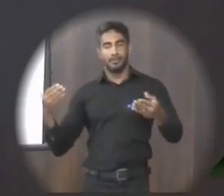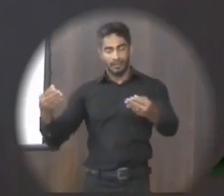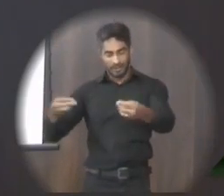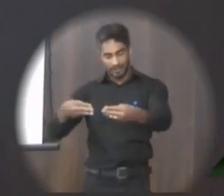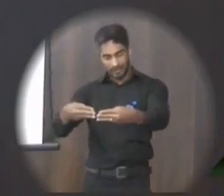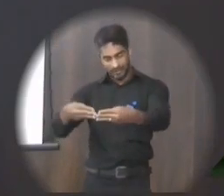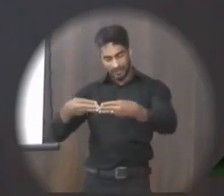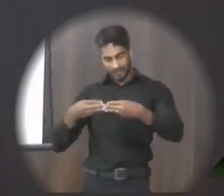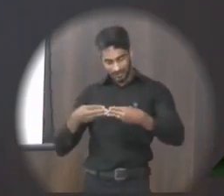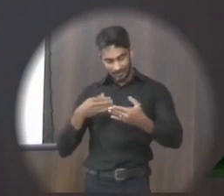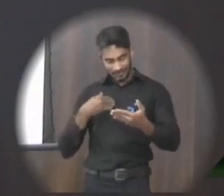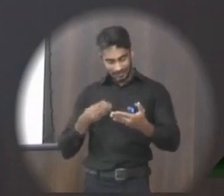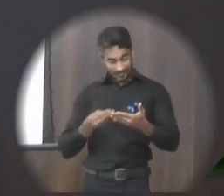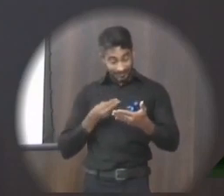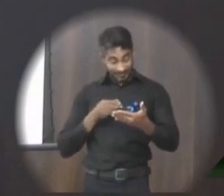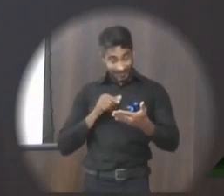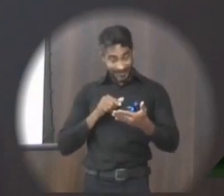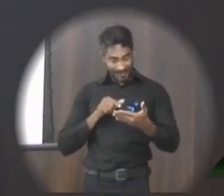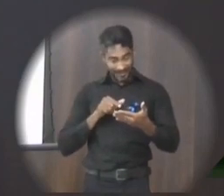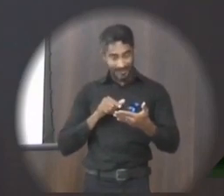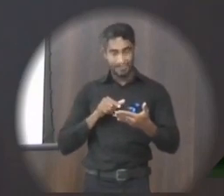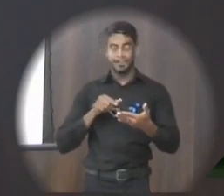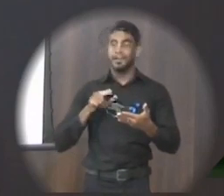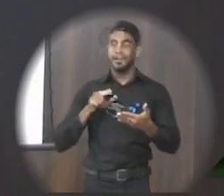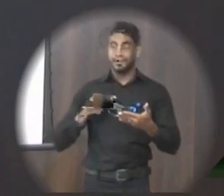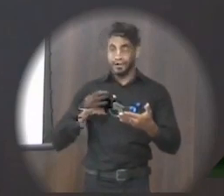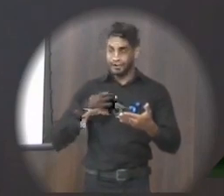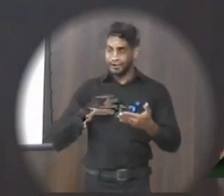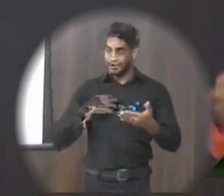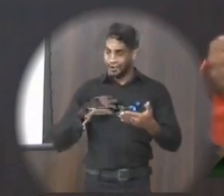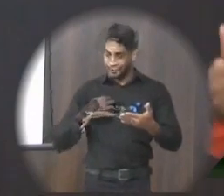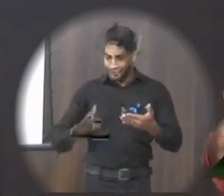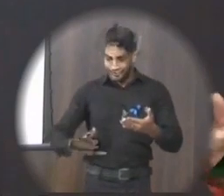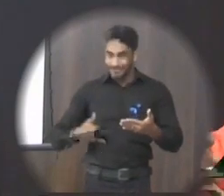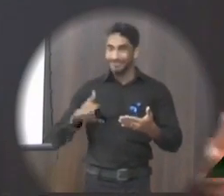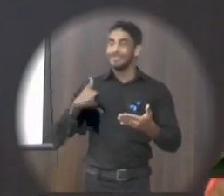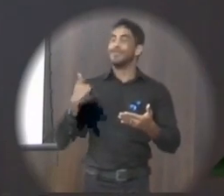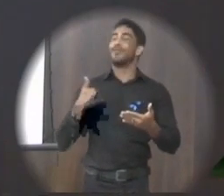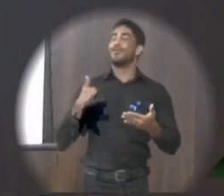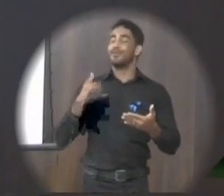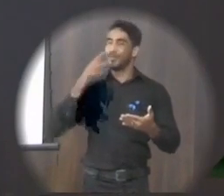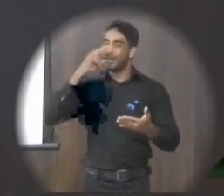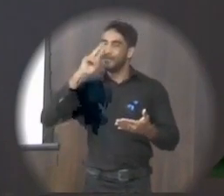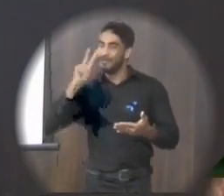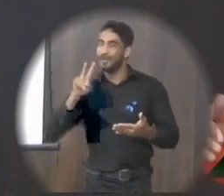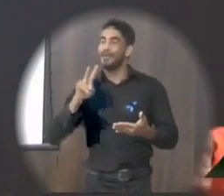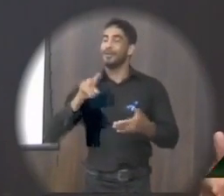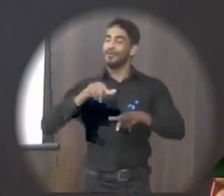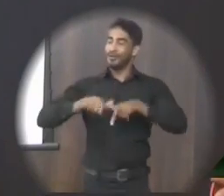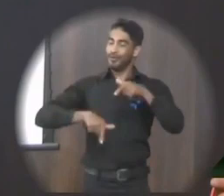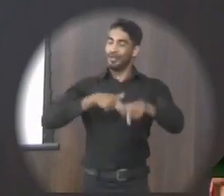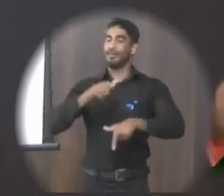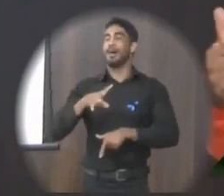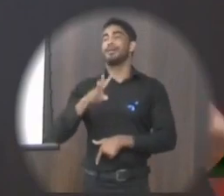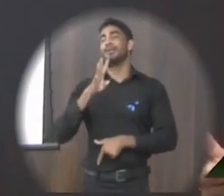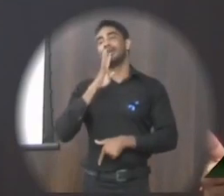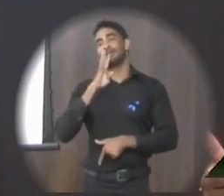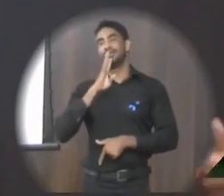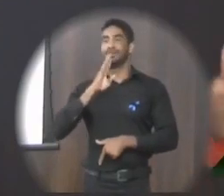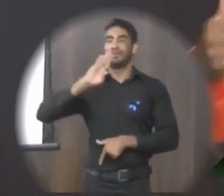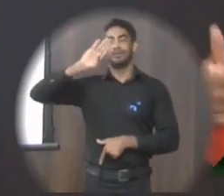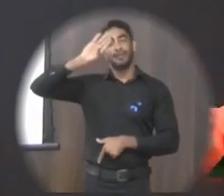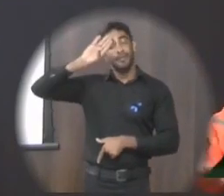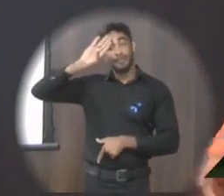recebe uma moção dessa aí, senhores, a gente fica muito honrado porque vê o trabalho reconhecido. E principalmente